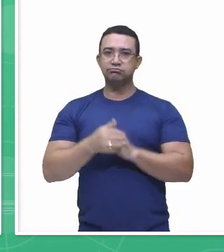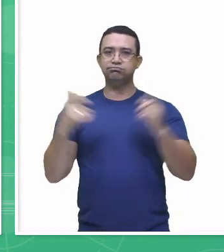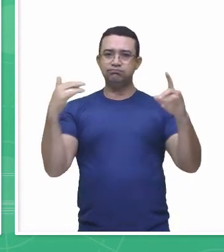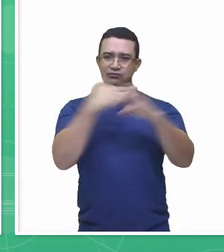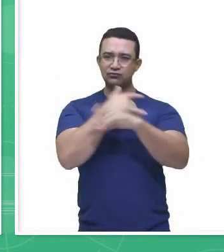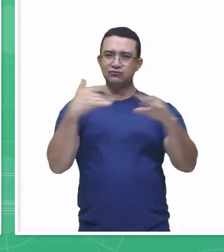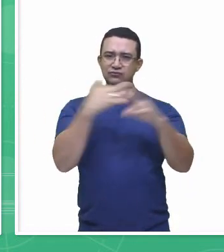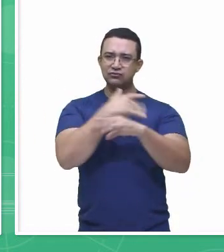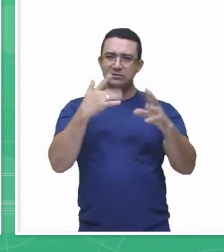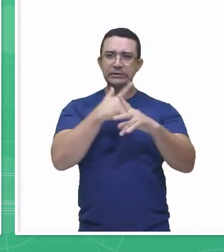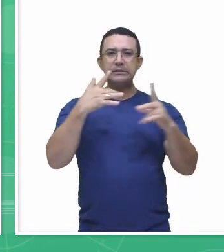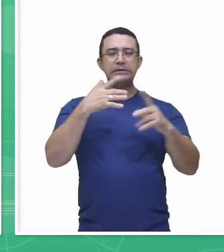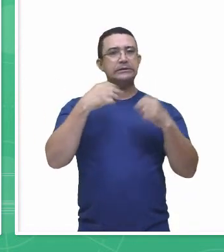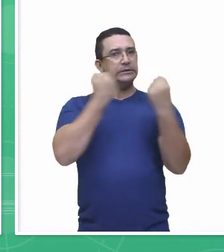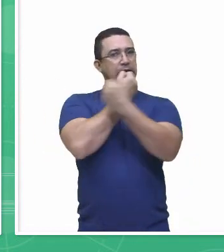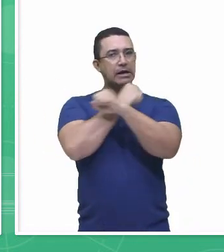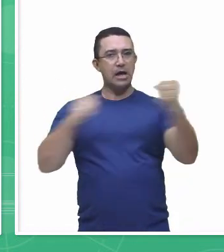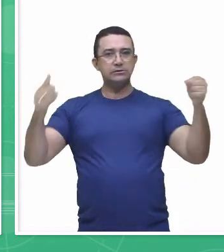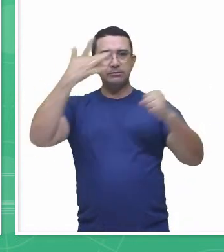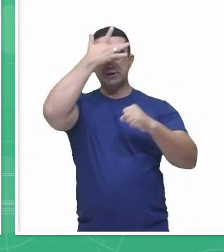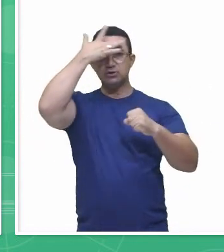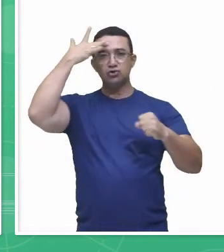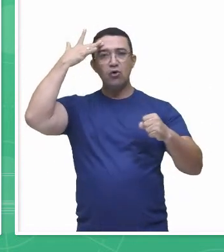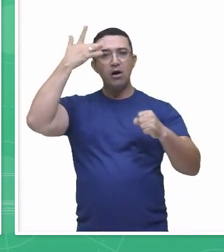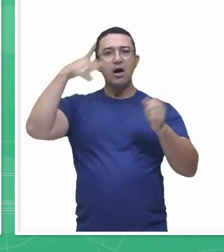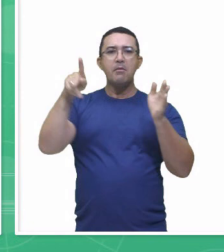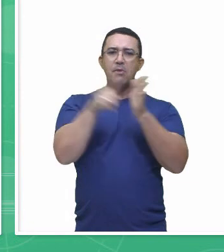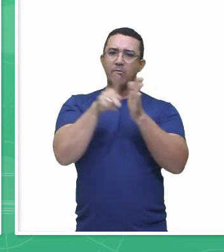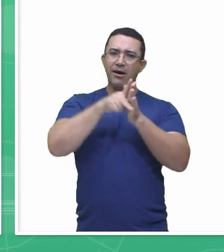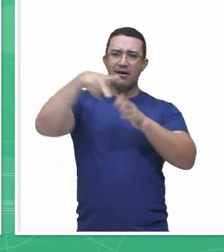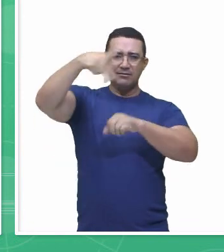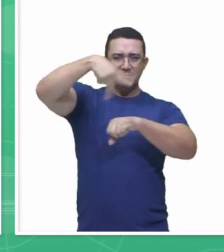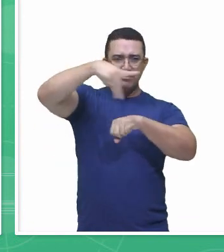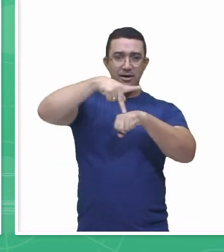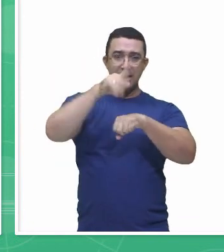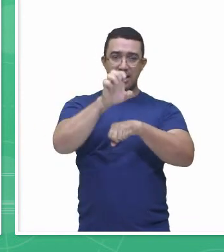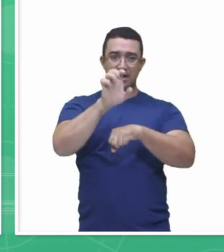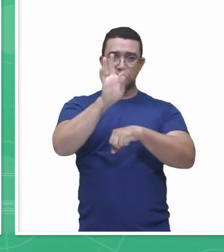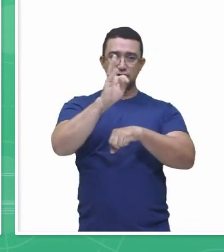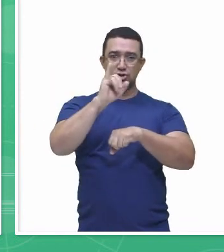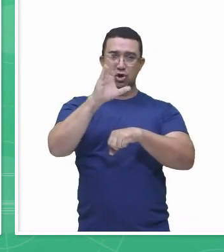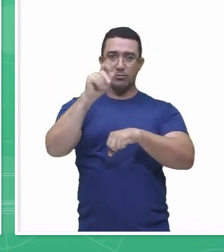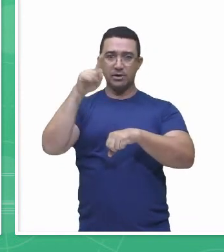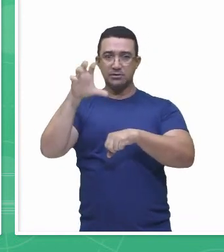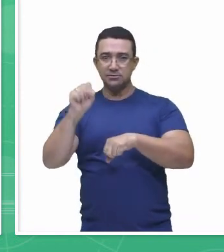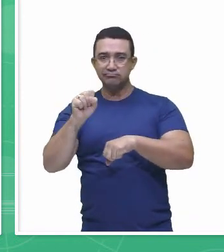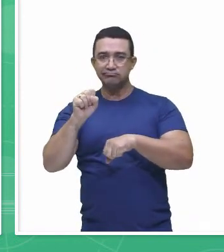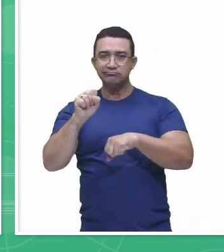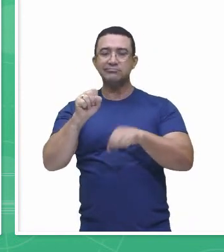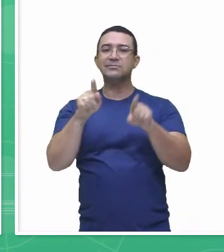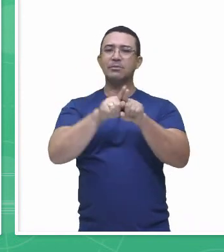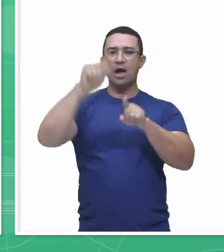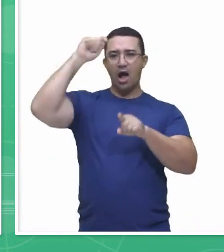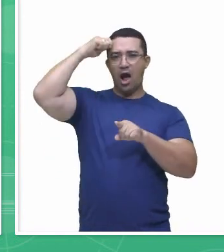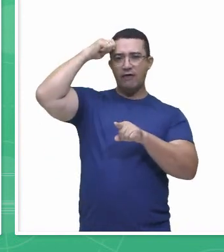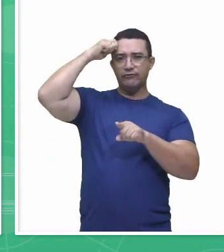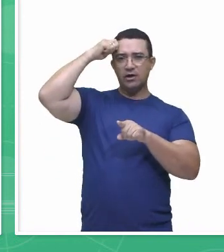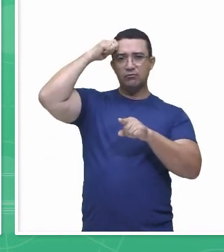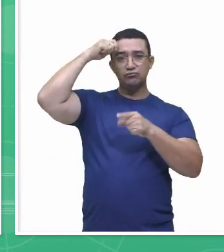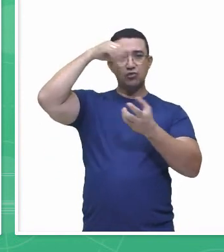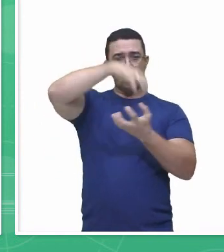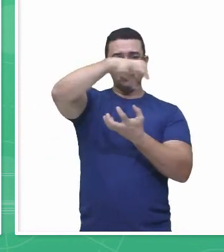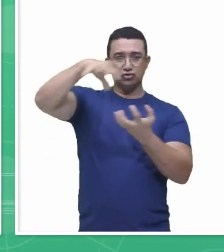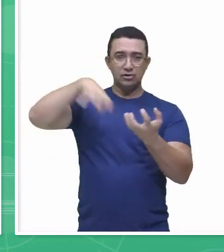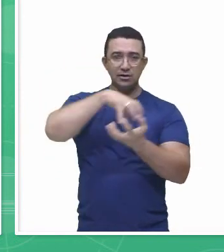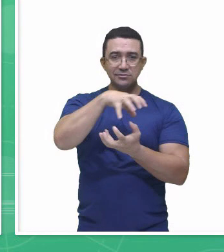nações etíopes que da África continuamente estão passando a esta América. os senhores poucos, os escravos muitos.